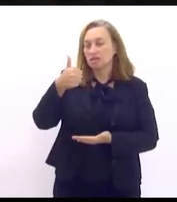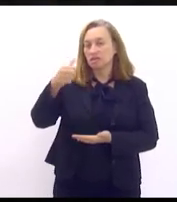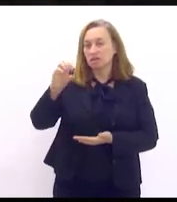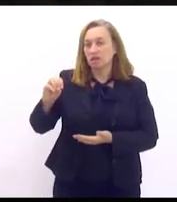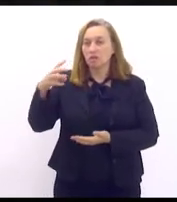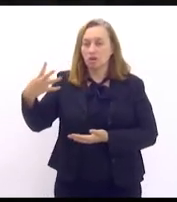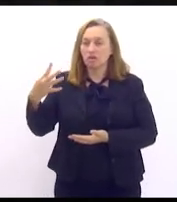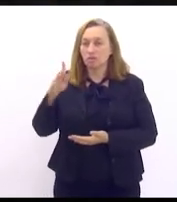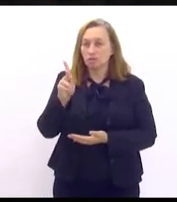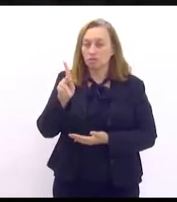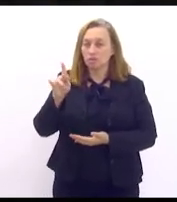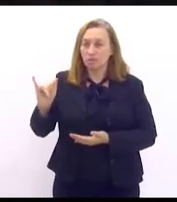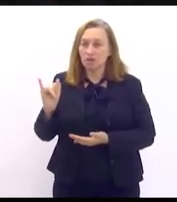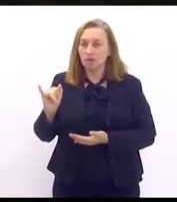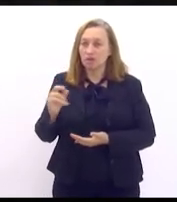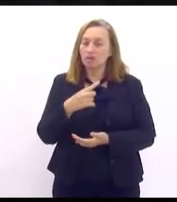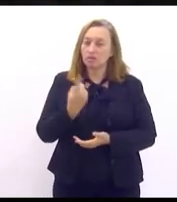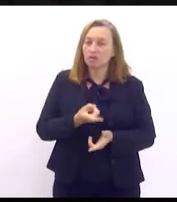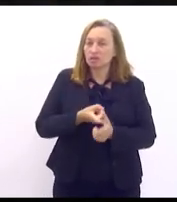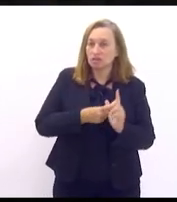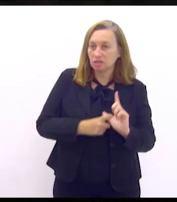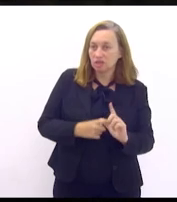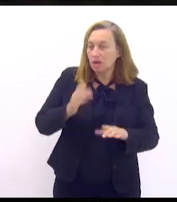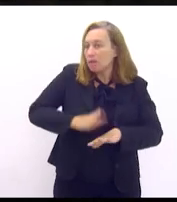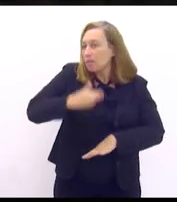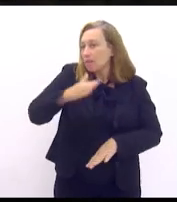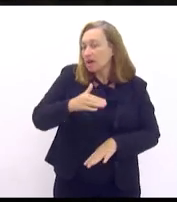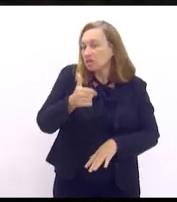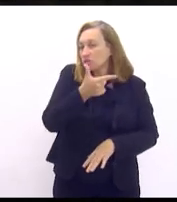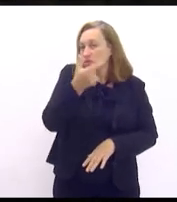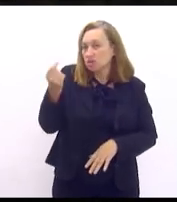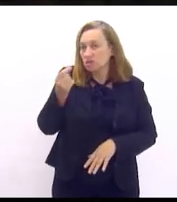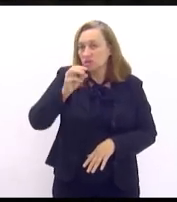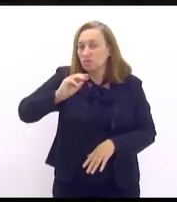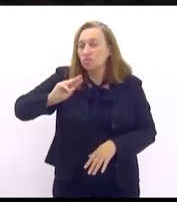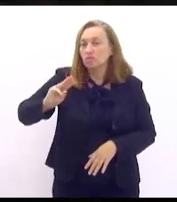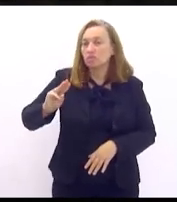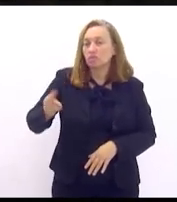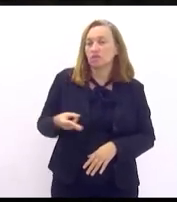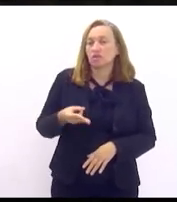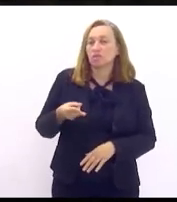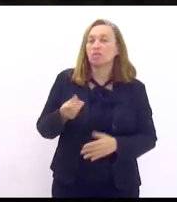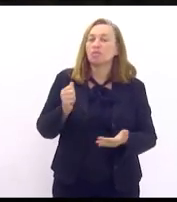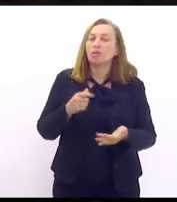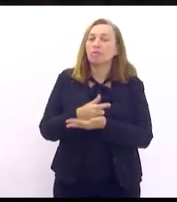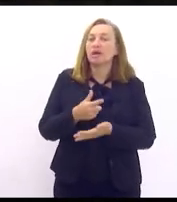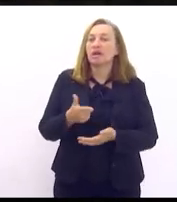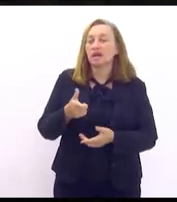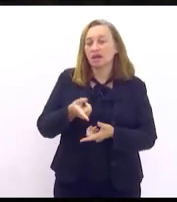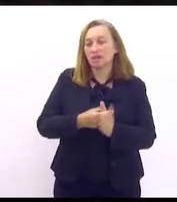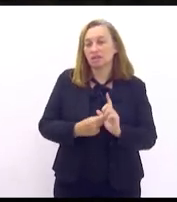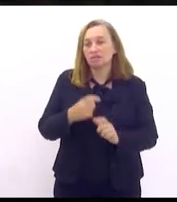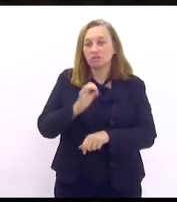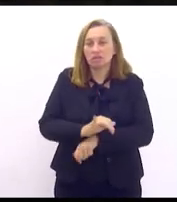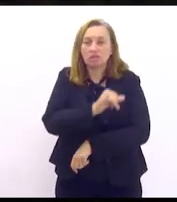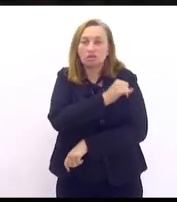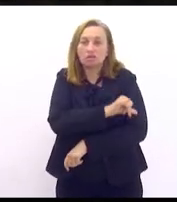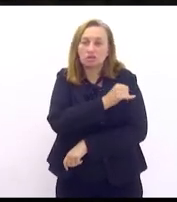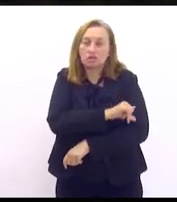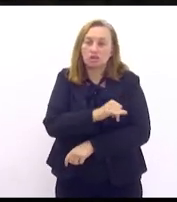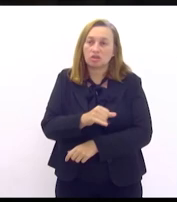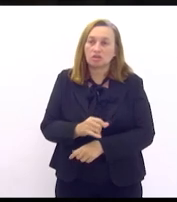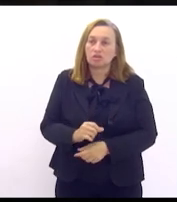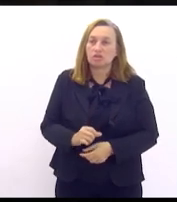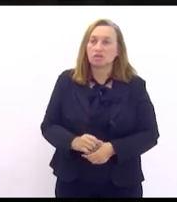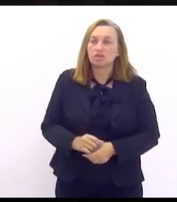e a nossa dívida pode chegar a mais de 200 bilhões, quer dizer que para poder pagar a sua dívida, o Estado do Rio de Janeiro tem que